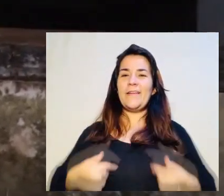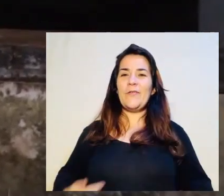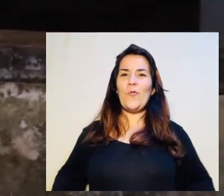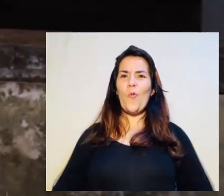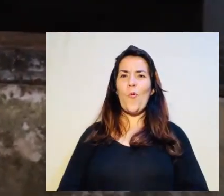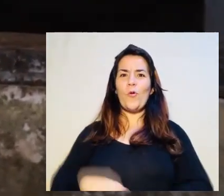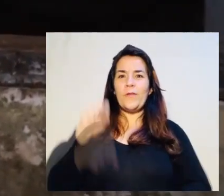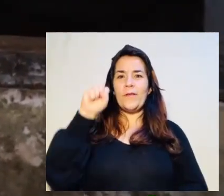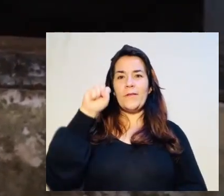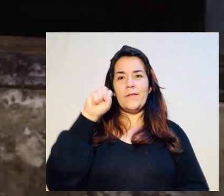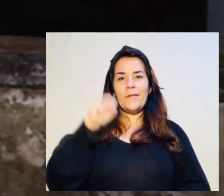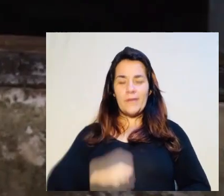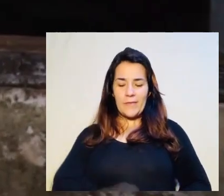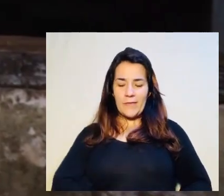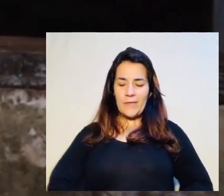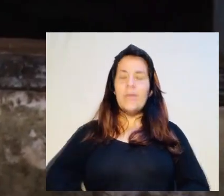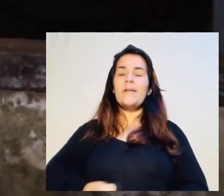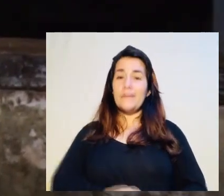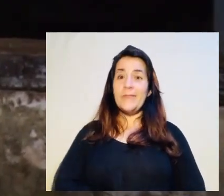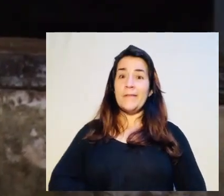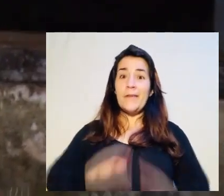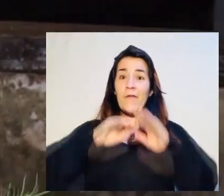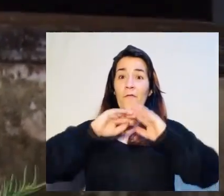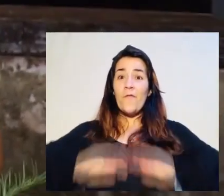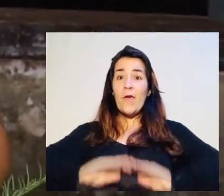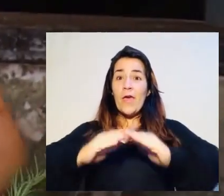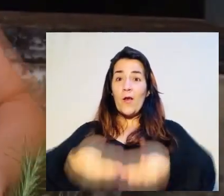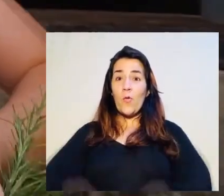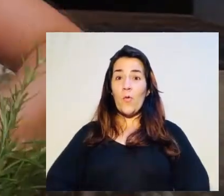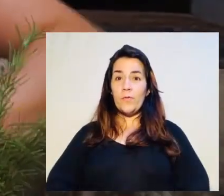também que é do tamanho do seu útero, mais ou menos.